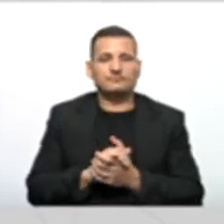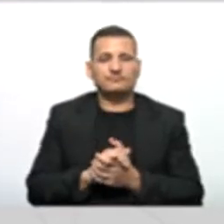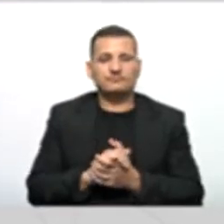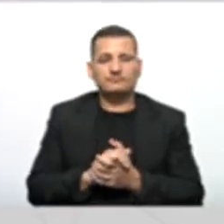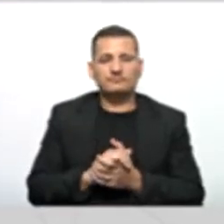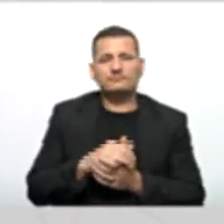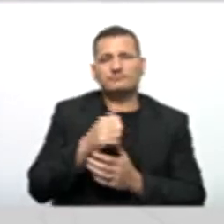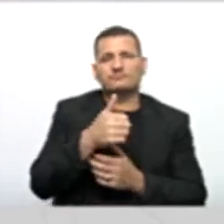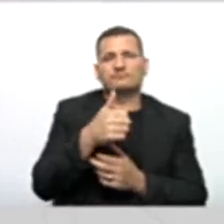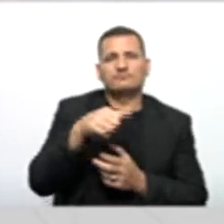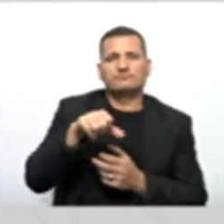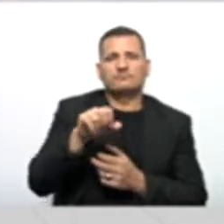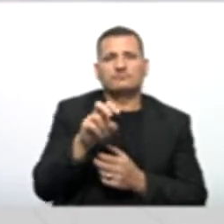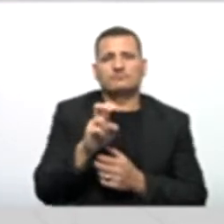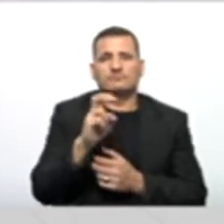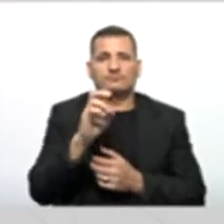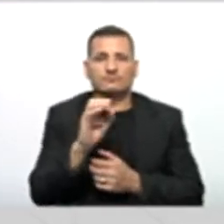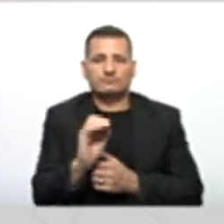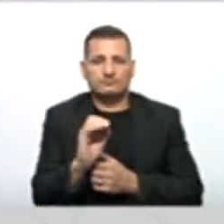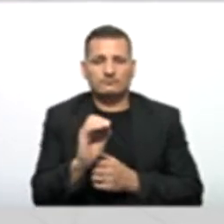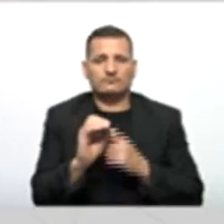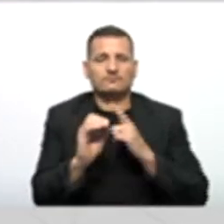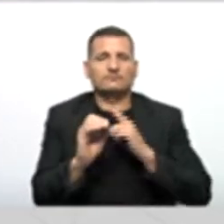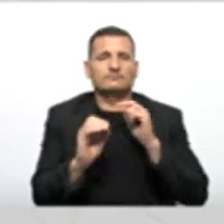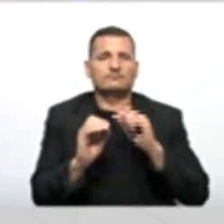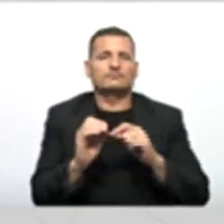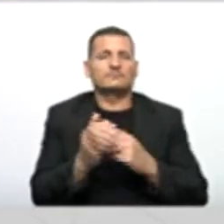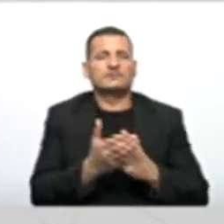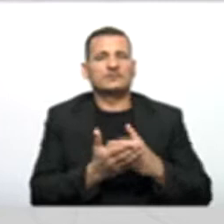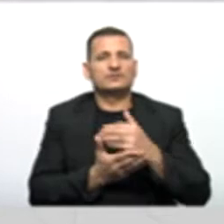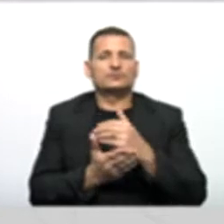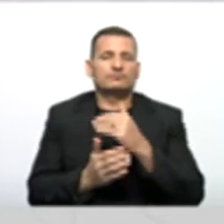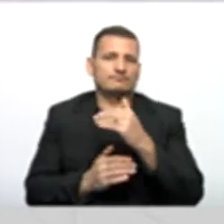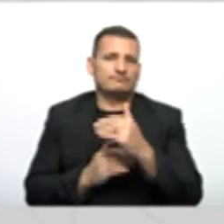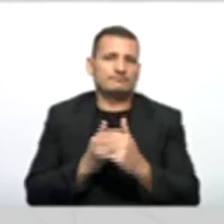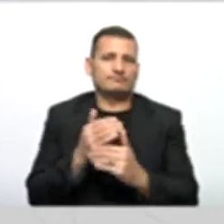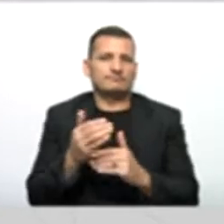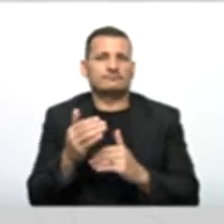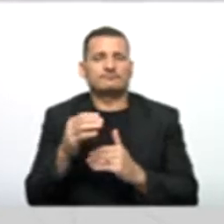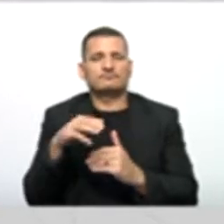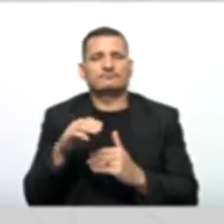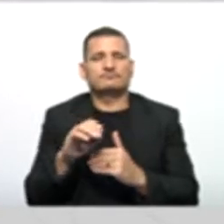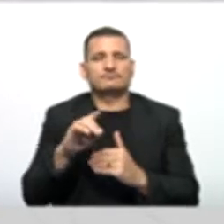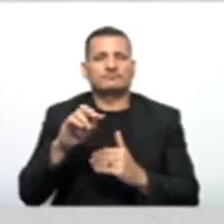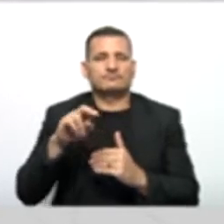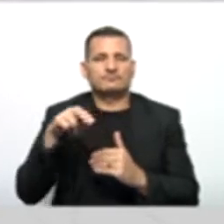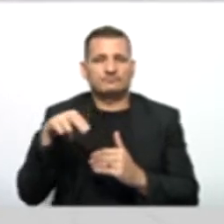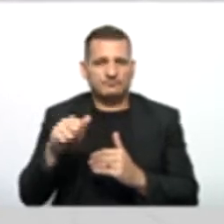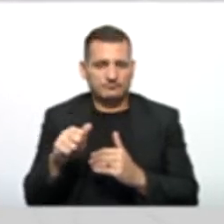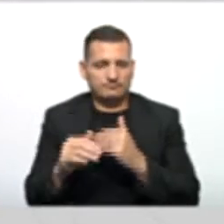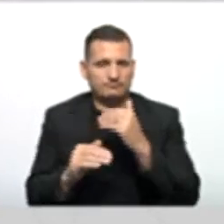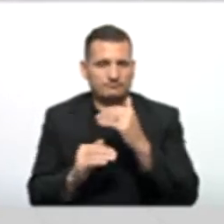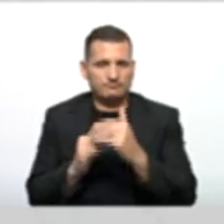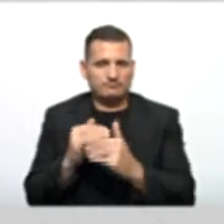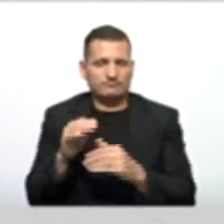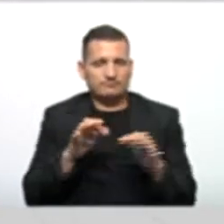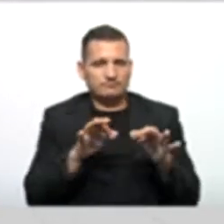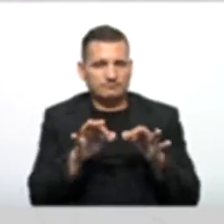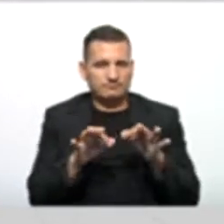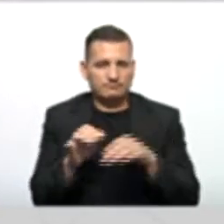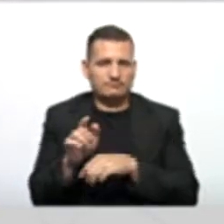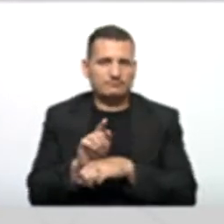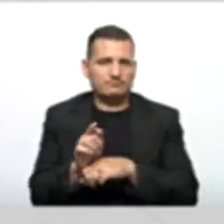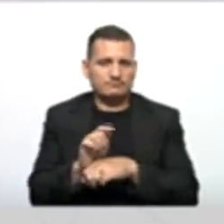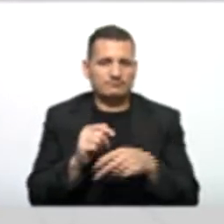de 1950, teve início a era moderna da gerência de projeto, né? Em 1969, o